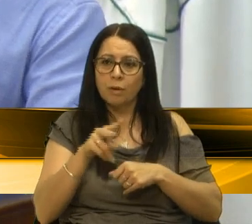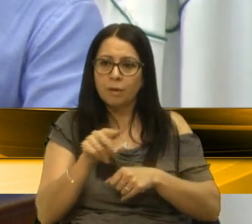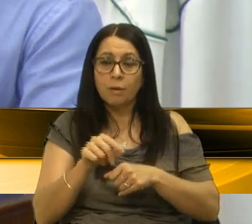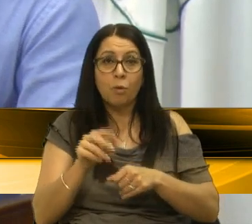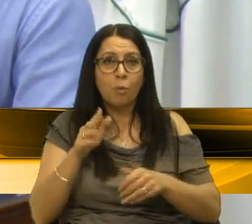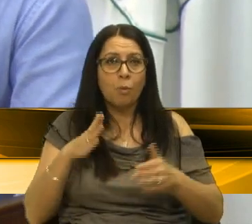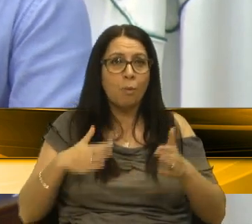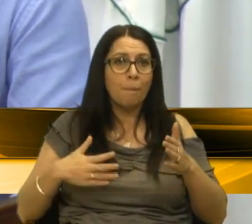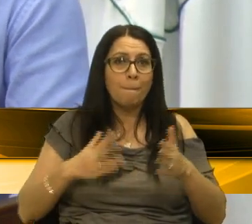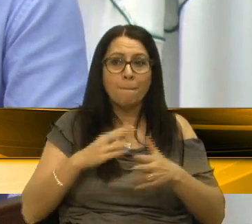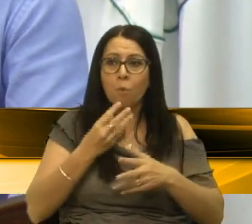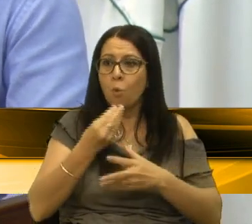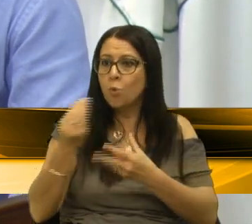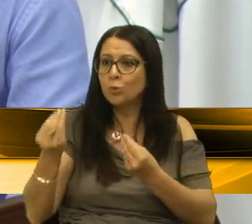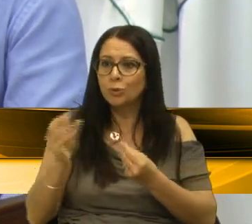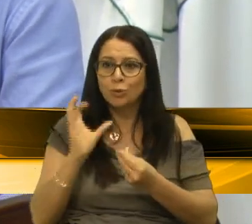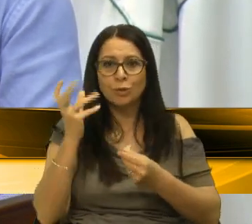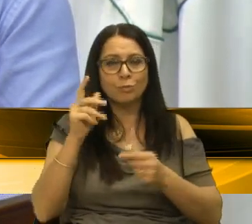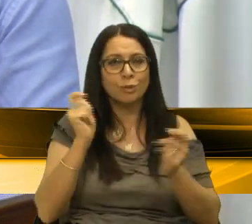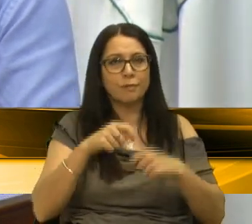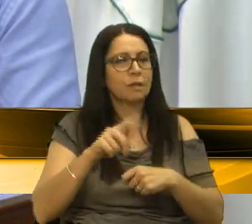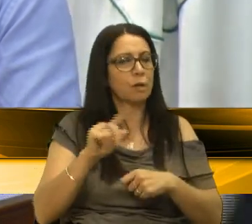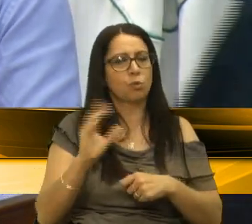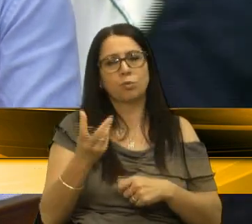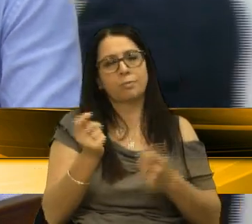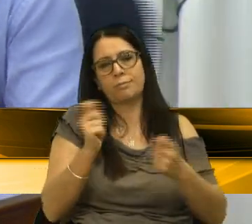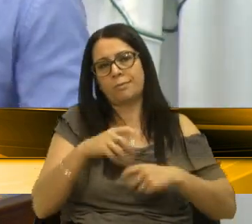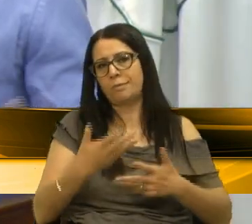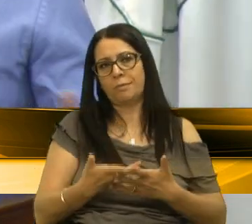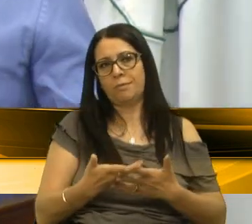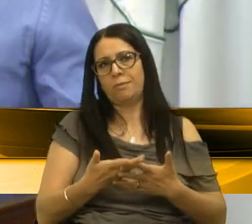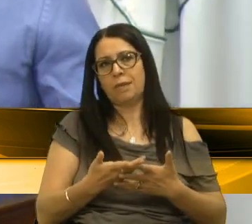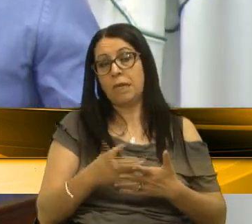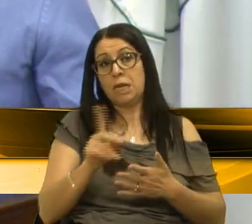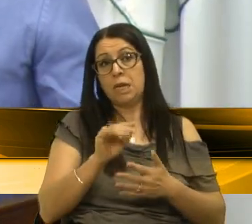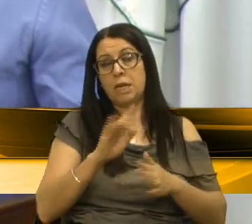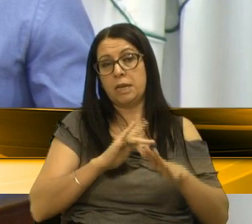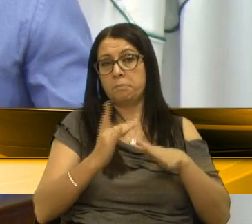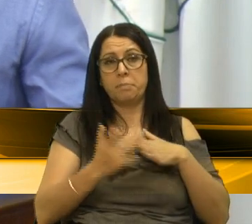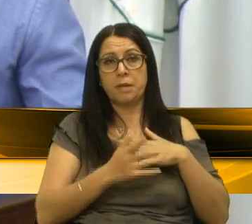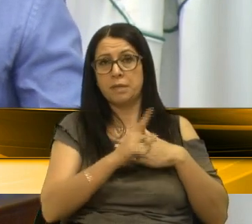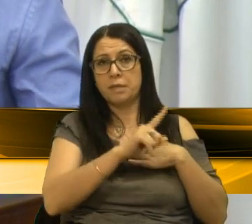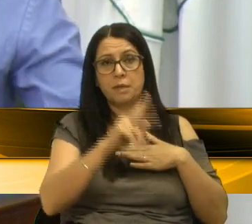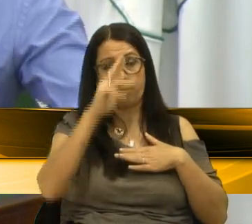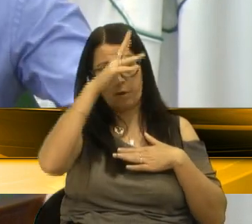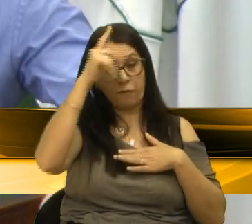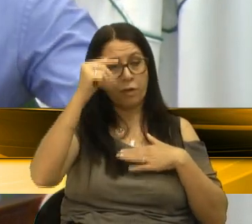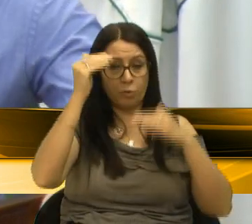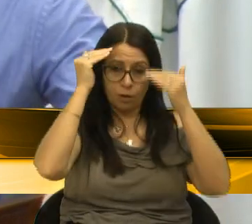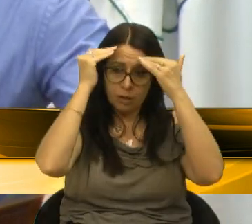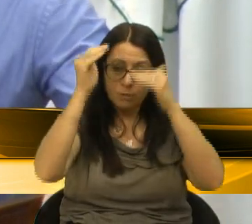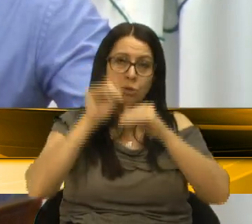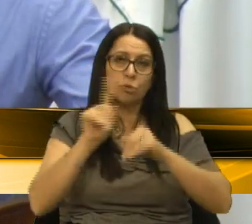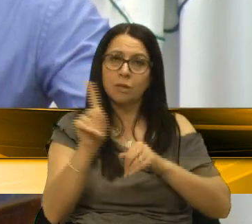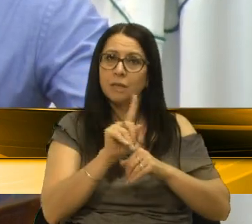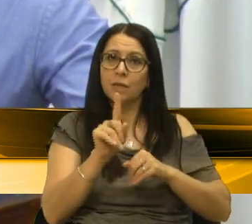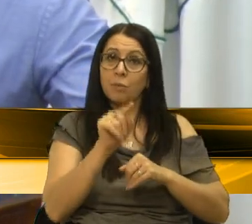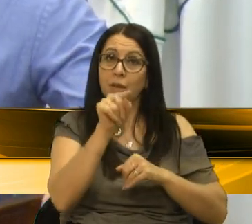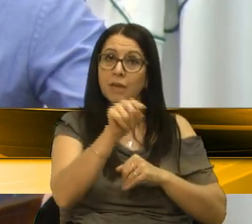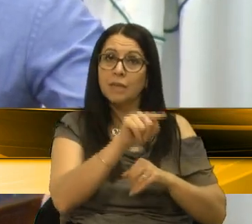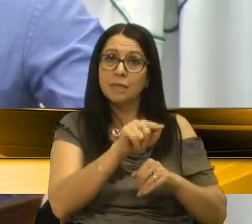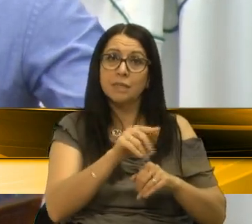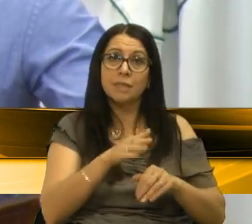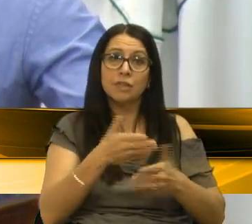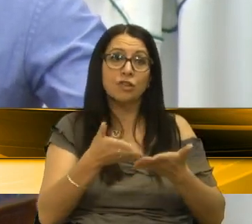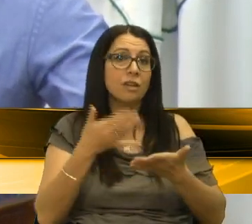possíveis, e não todas, porque sabemos que isso é impossível. Nem a imprensa o senhor prefeito respeitou, e nem a eles atende para dar